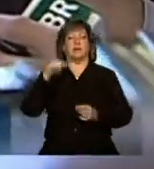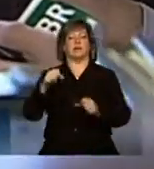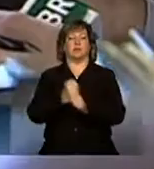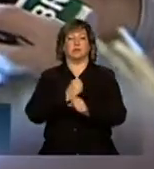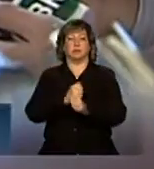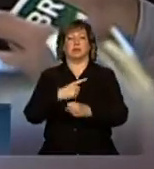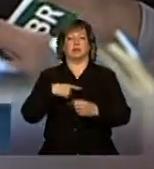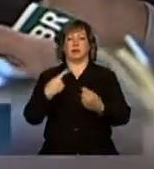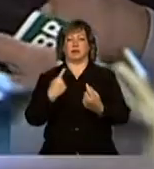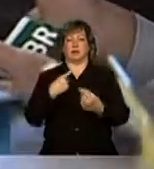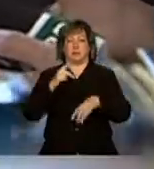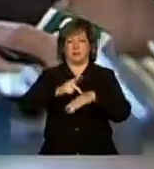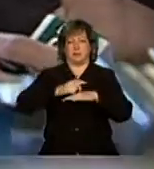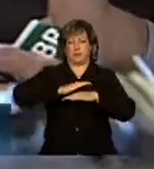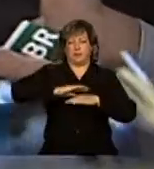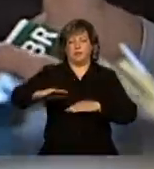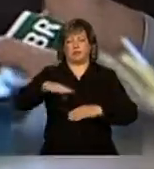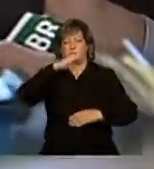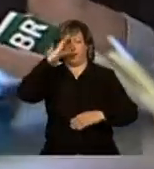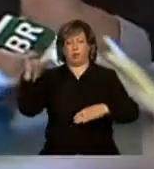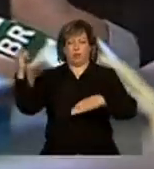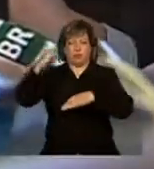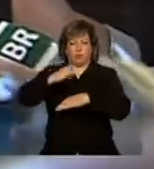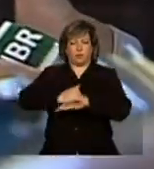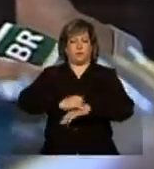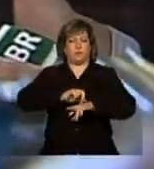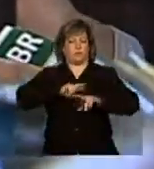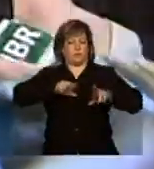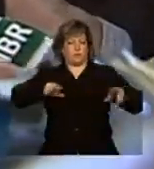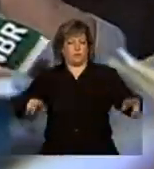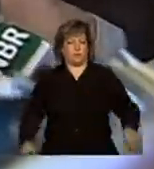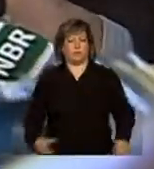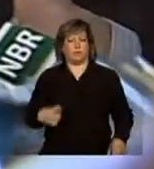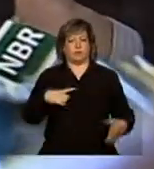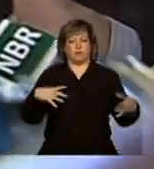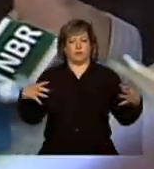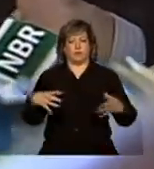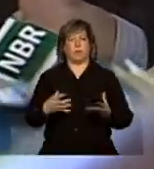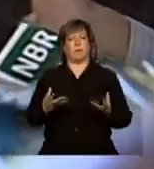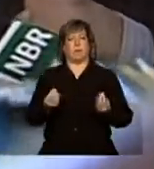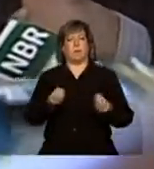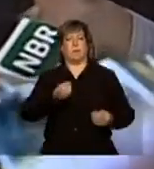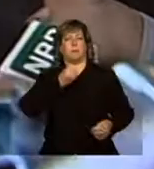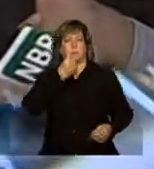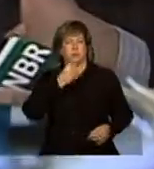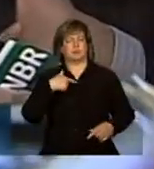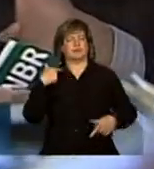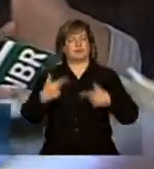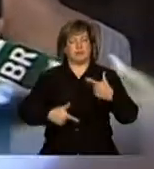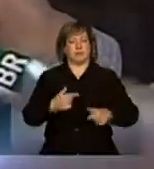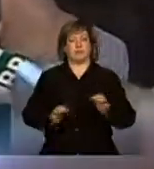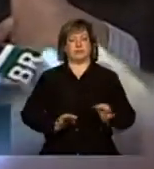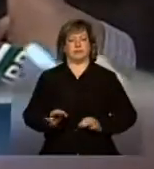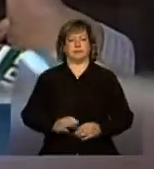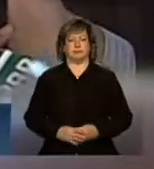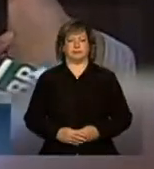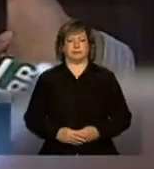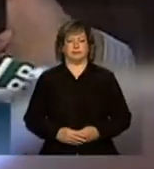São estradas, aeroportos, enfim, foi um dia bastante produtivo, bastante trabalhoso. Há um